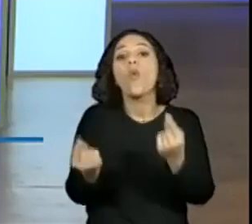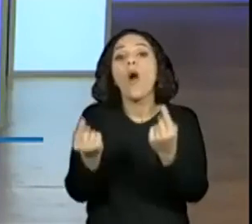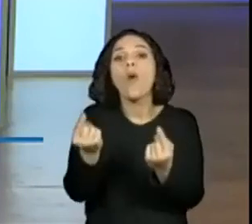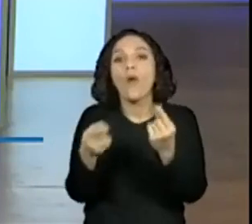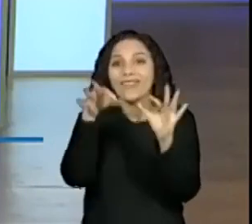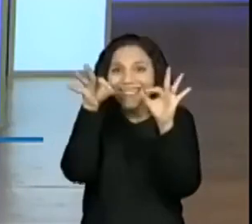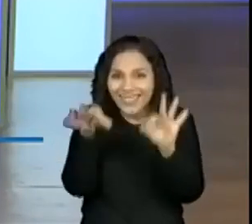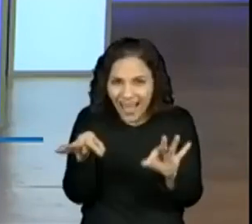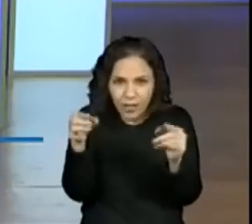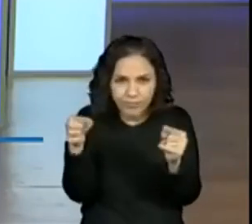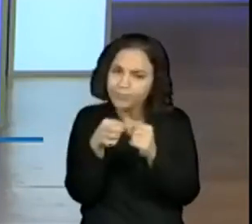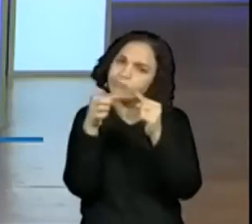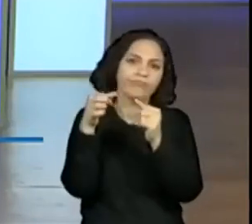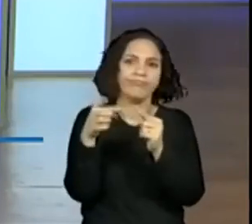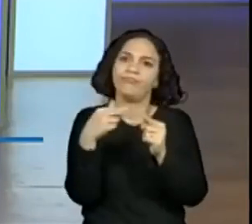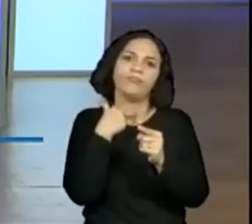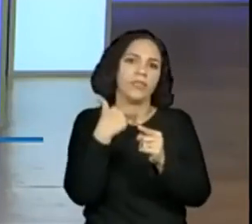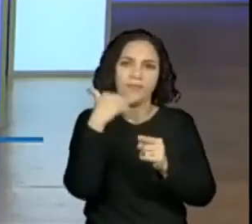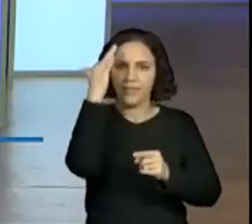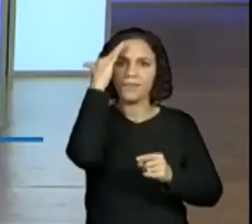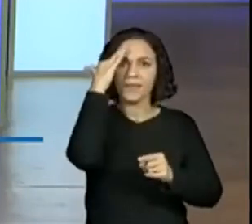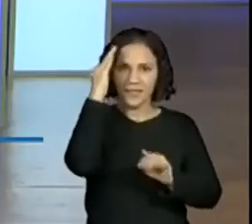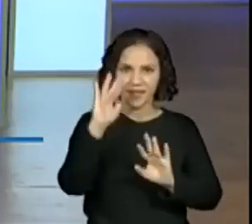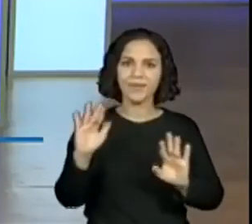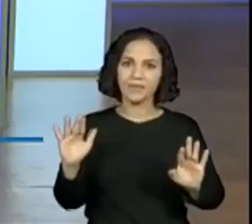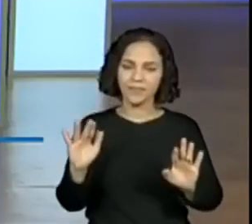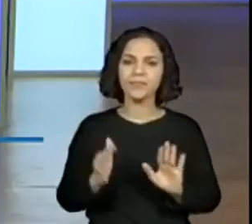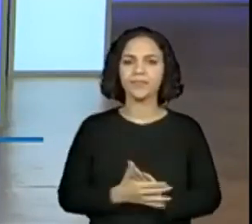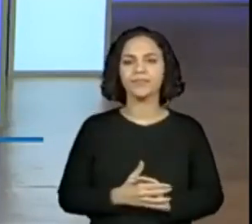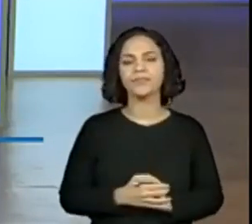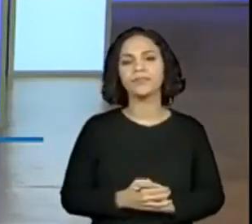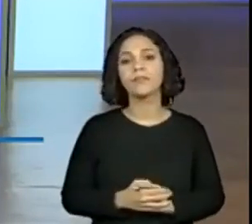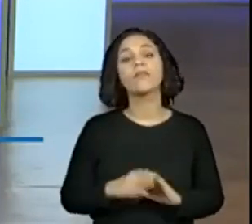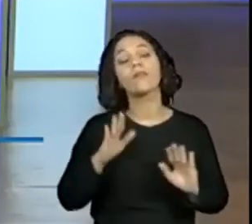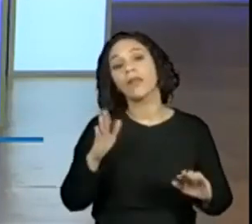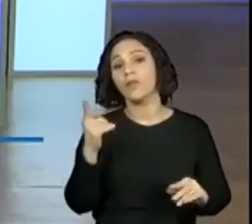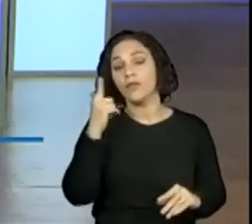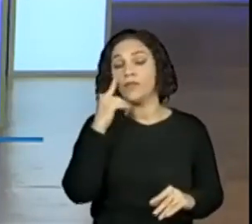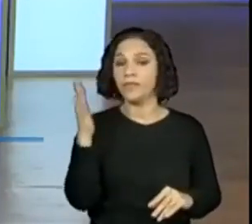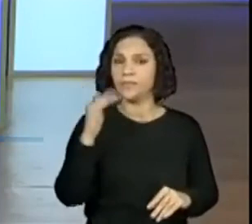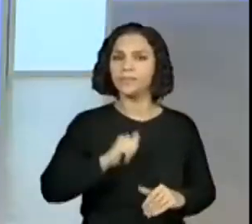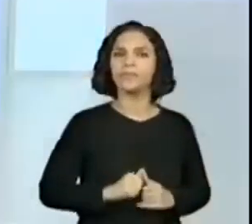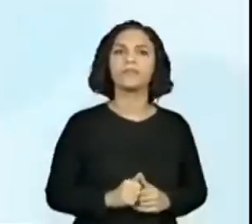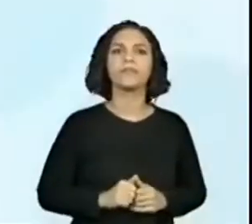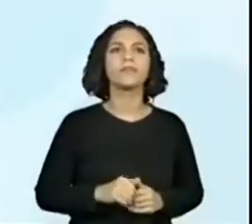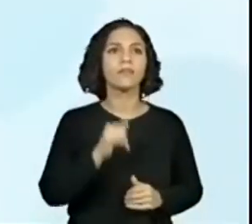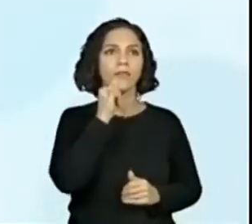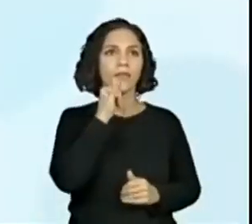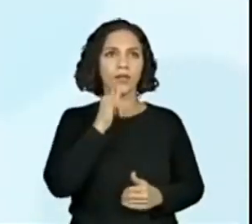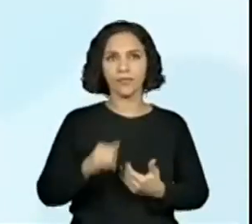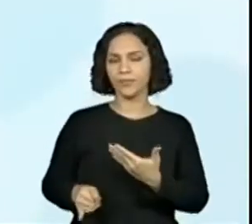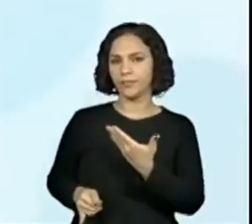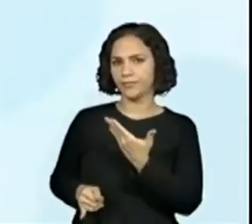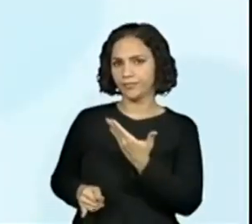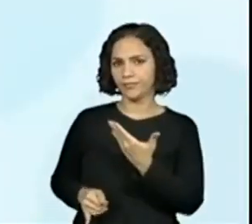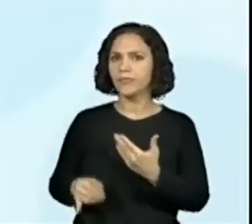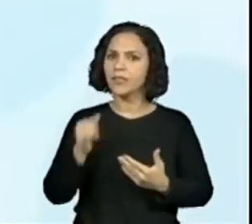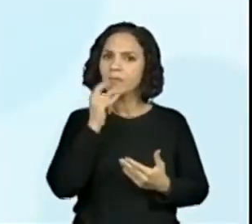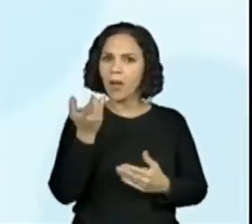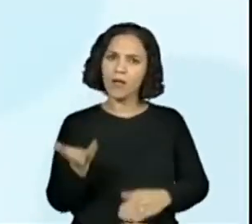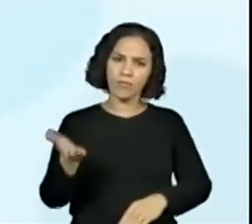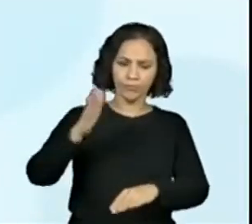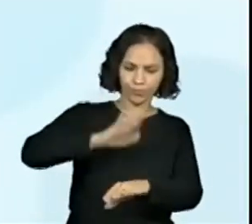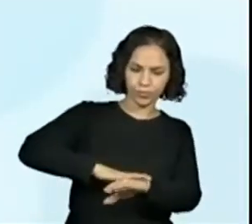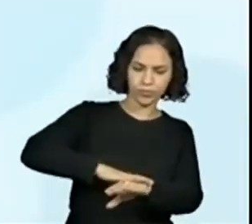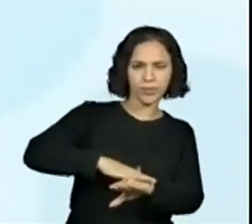exatamente quem venceria ao certo não dá né certo então vamos lá vamos ver aqui essa aqui ó o cara e coroa ela é uma